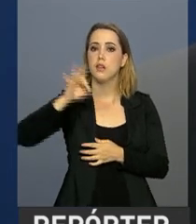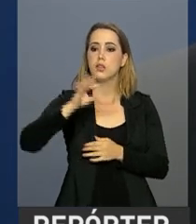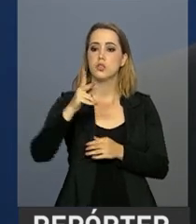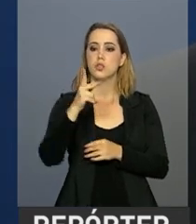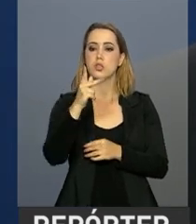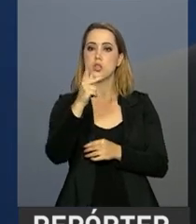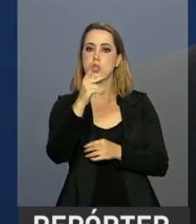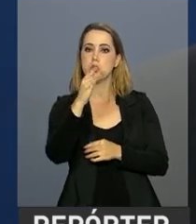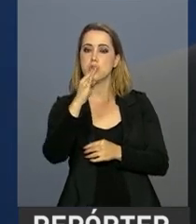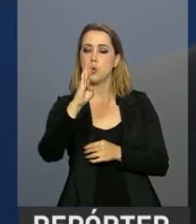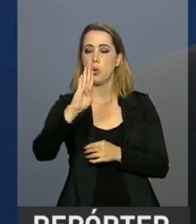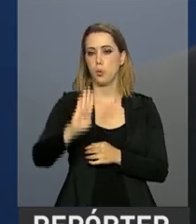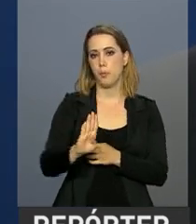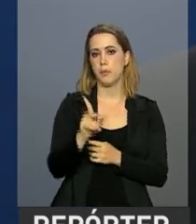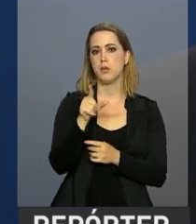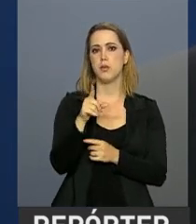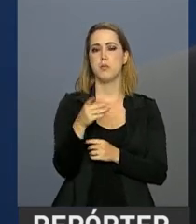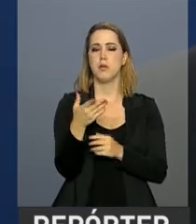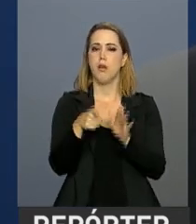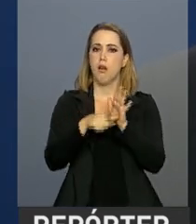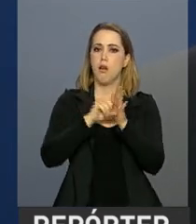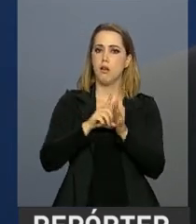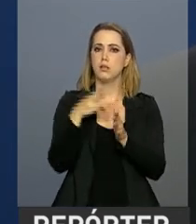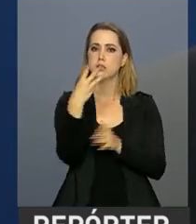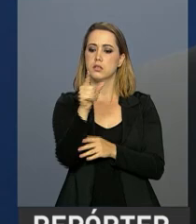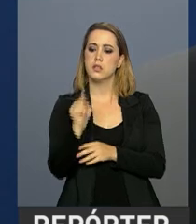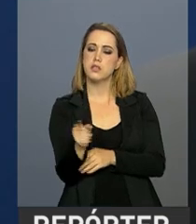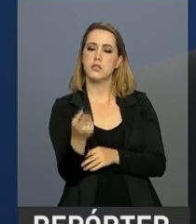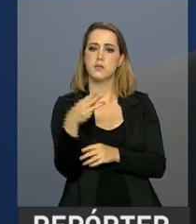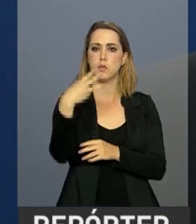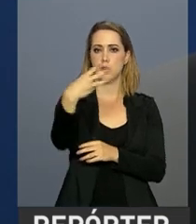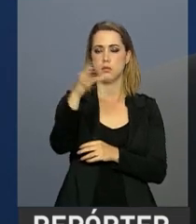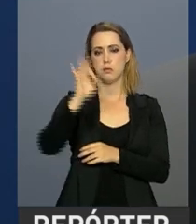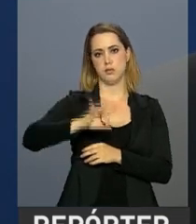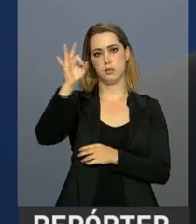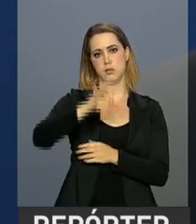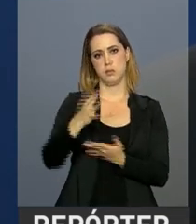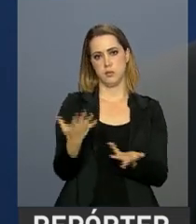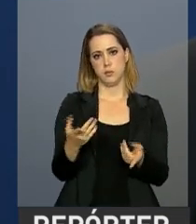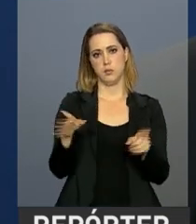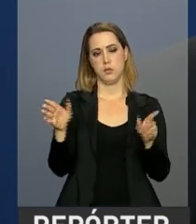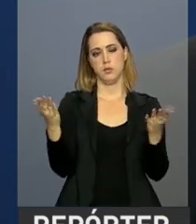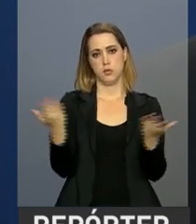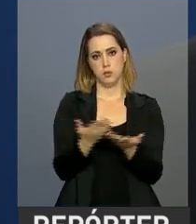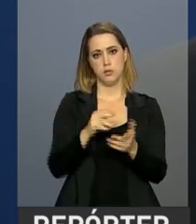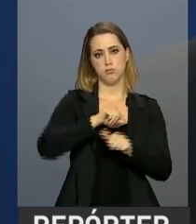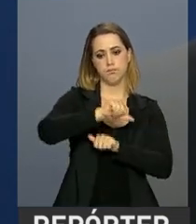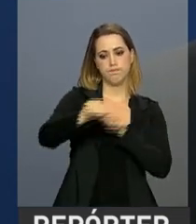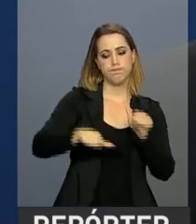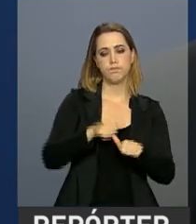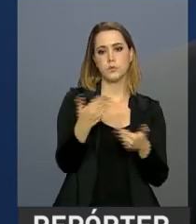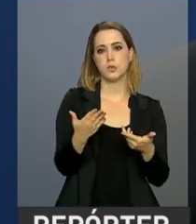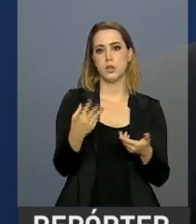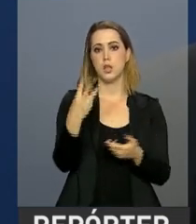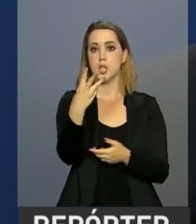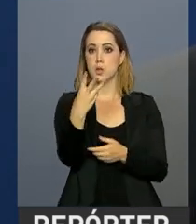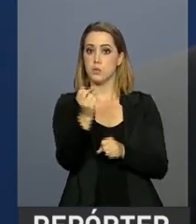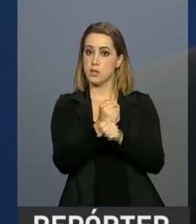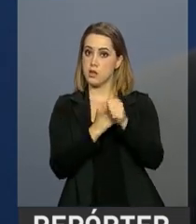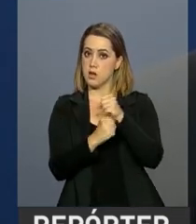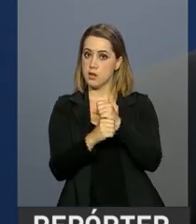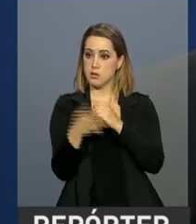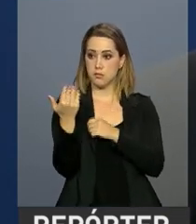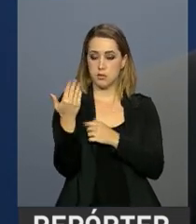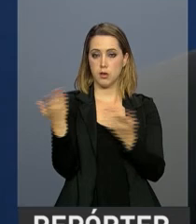era algo em torno de 3,3% no período de 2001 até 2014, nos três últimos anos a gente observa um PIB um